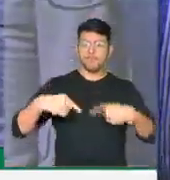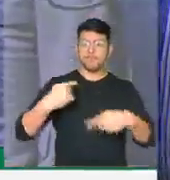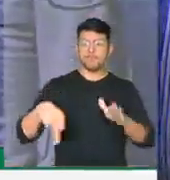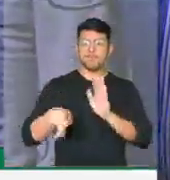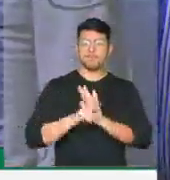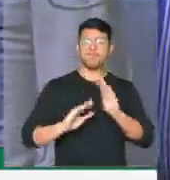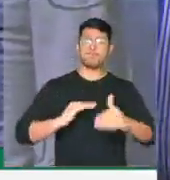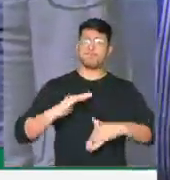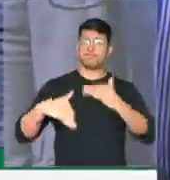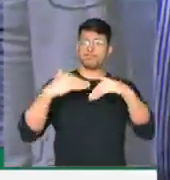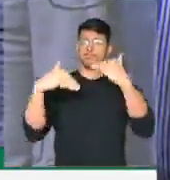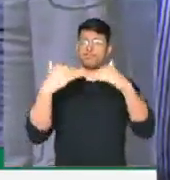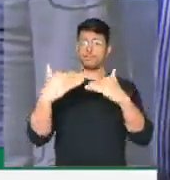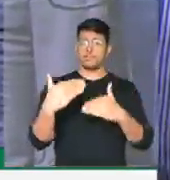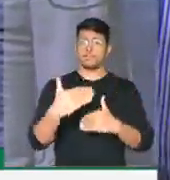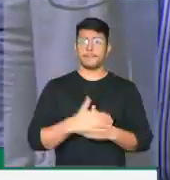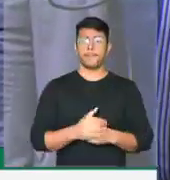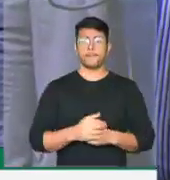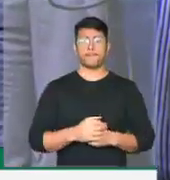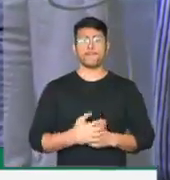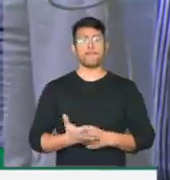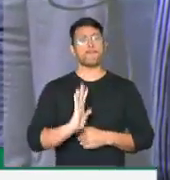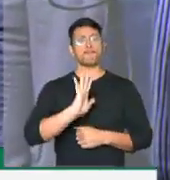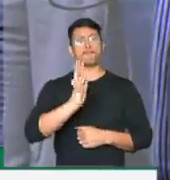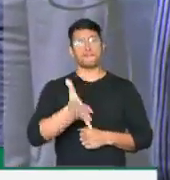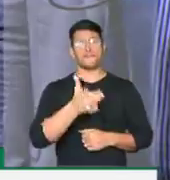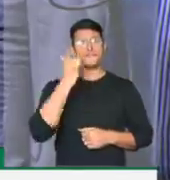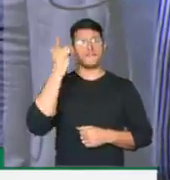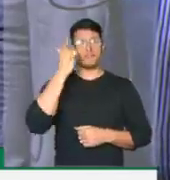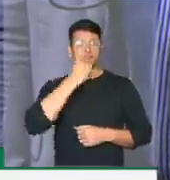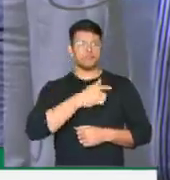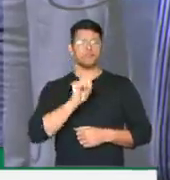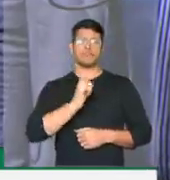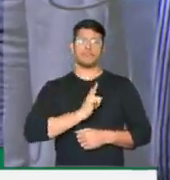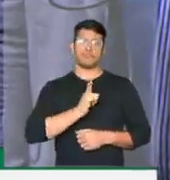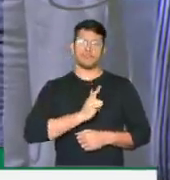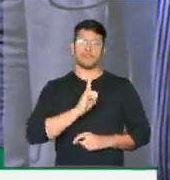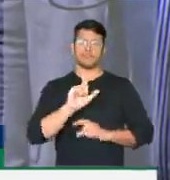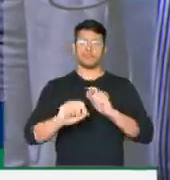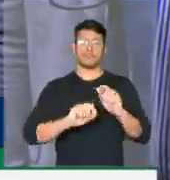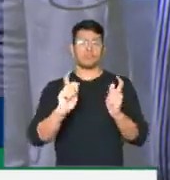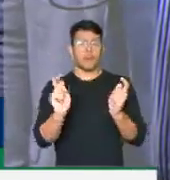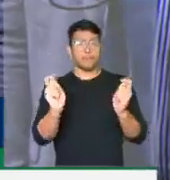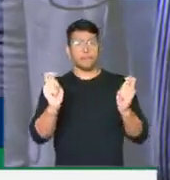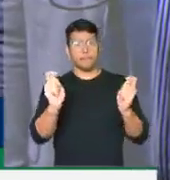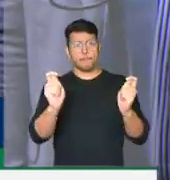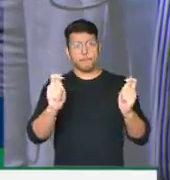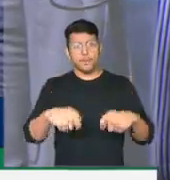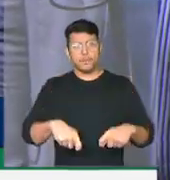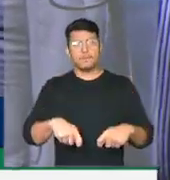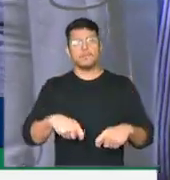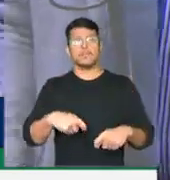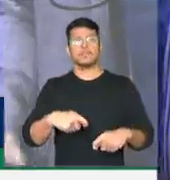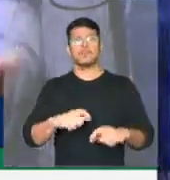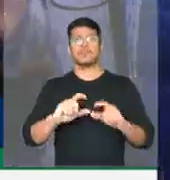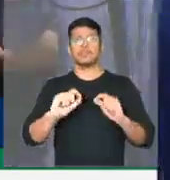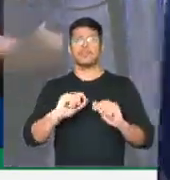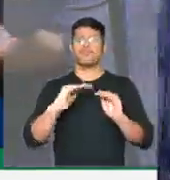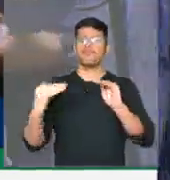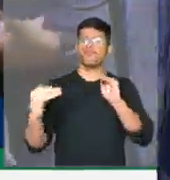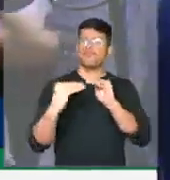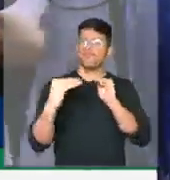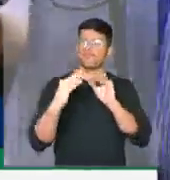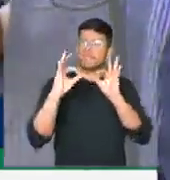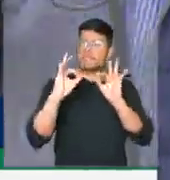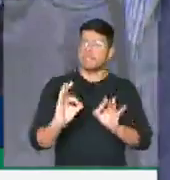essas autarquias federais, eles naturalmente devem incluir prerrogativas que deem coerência às